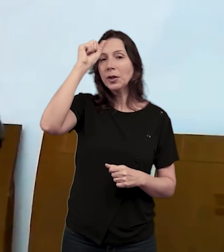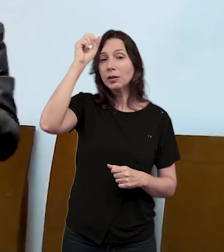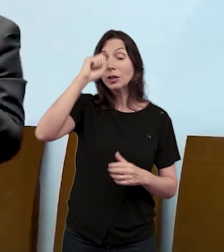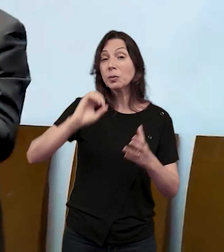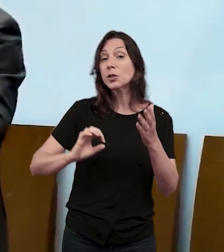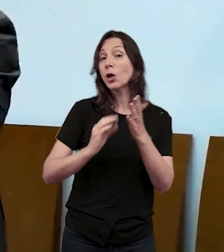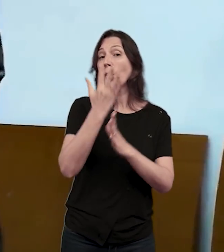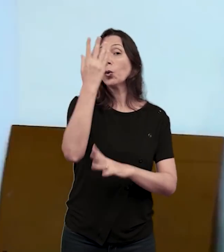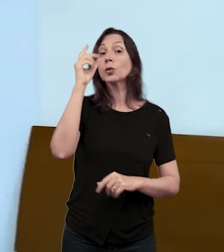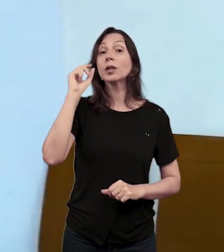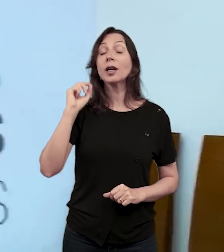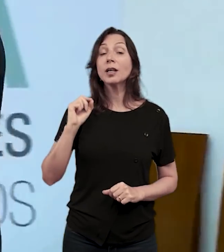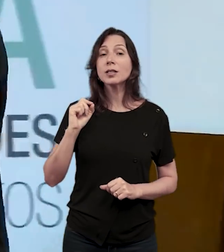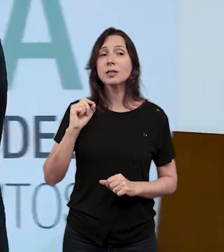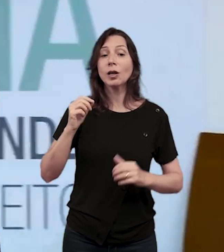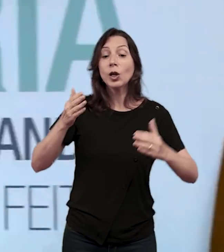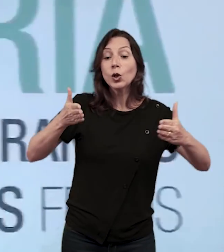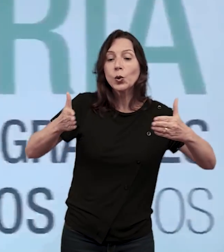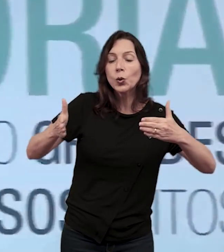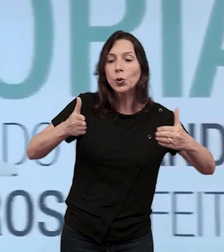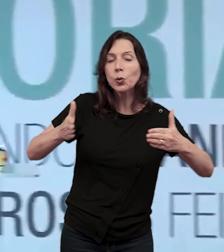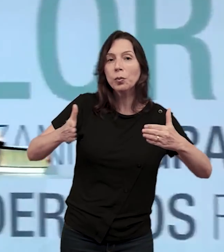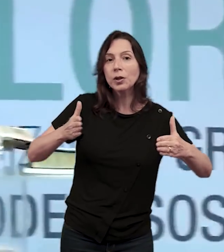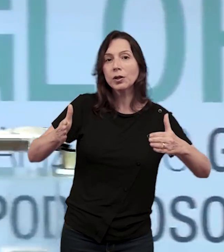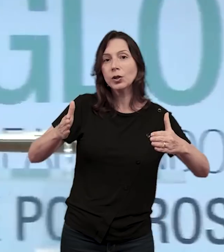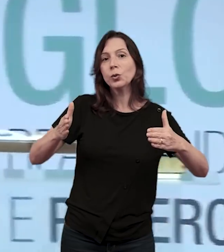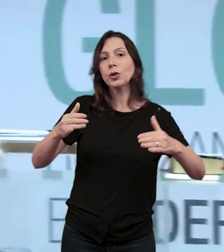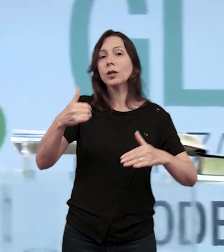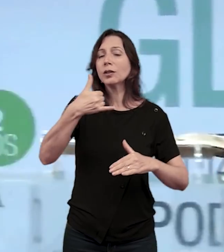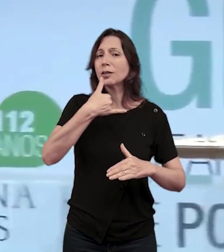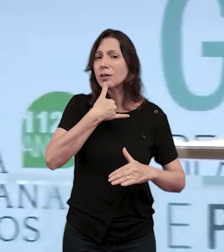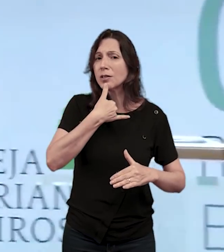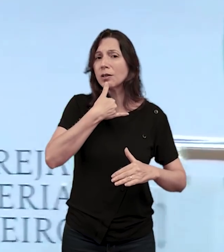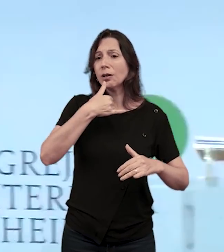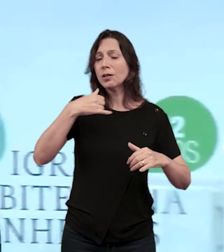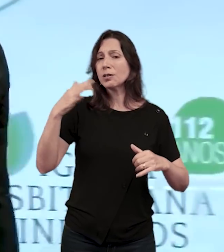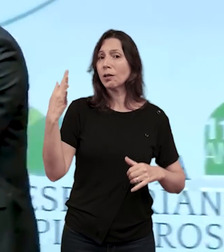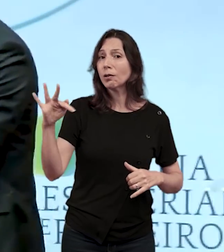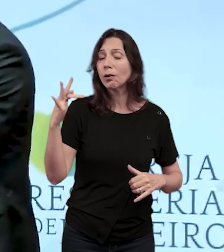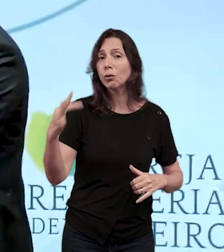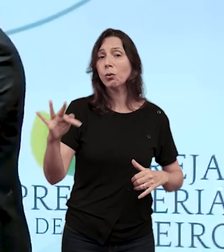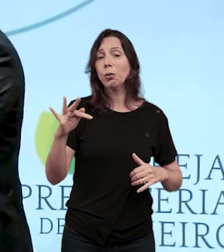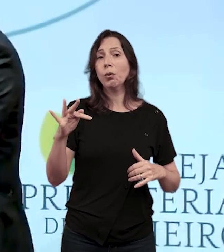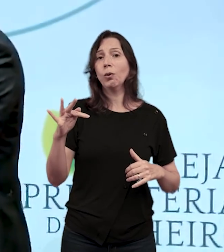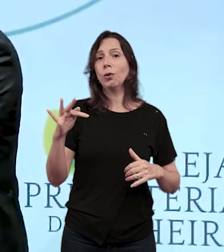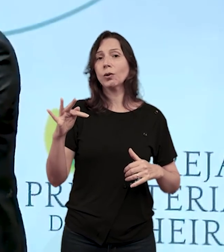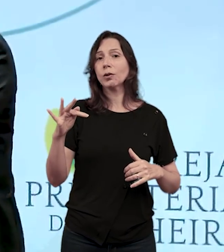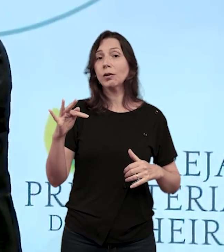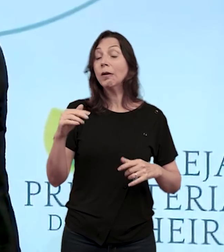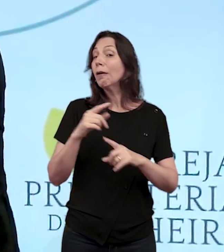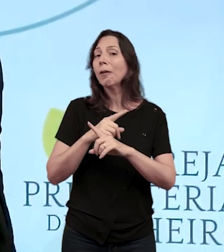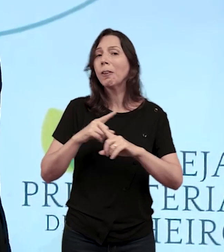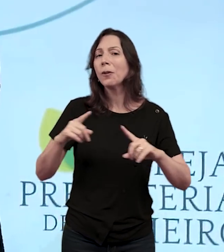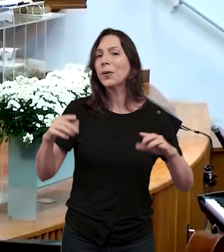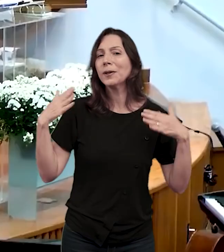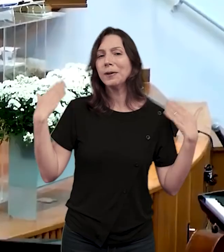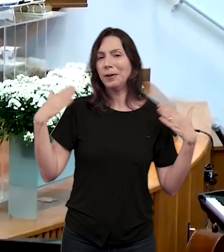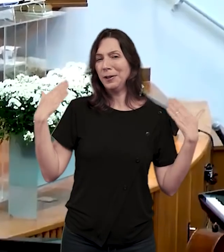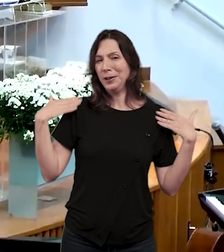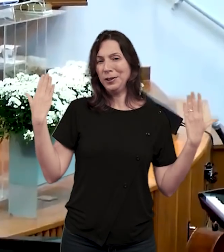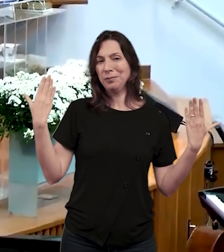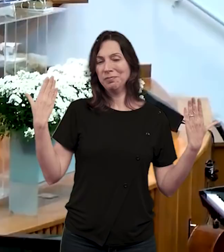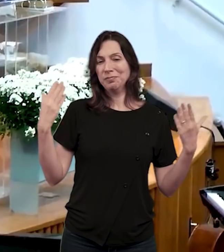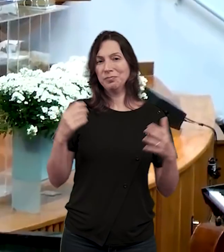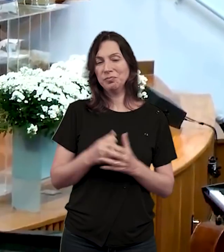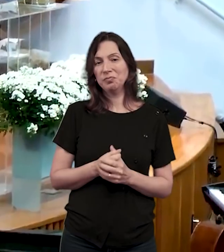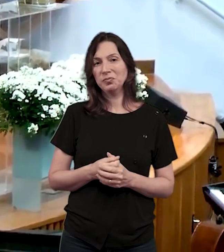As grandes e mais profundas lições da vida você aprende no vale da dor. É quando você está passando